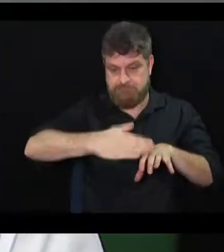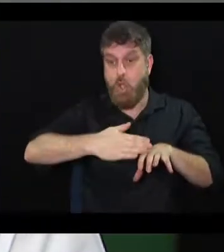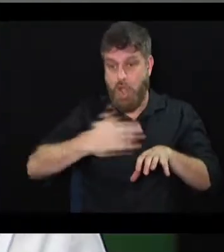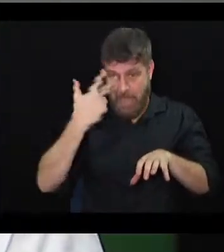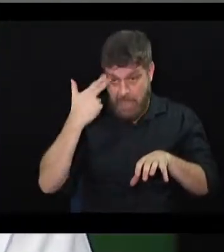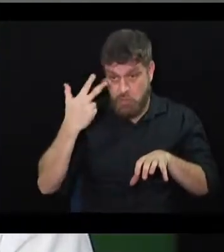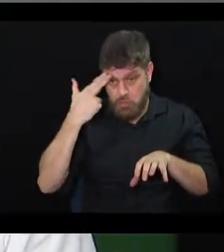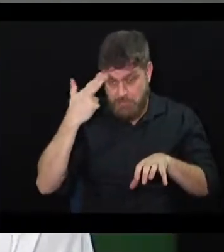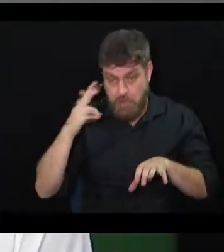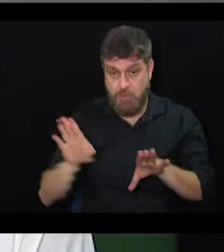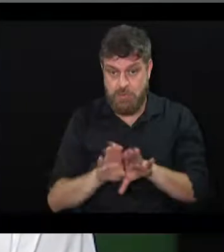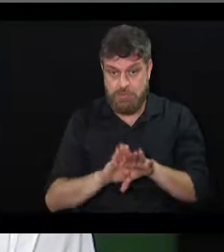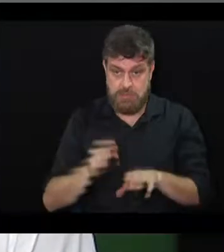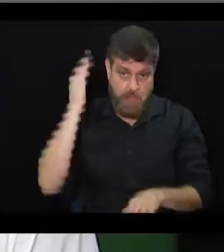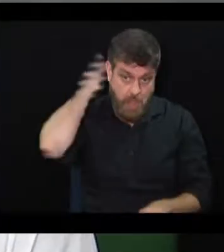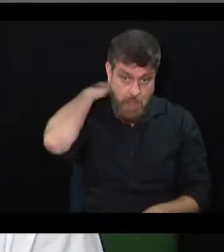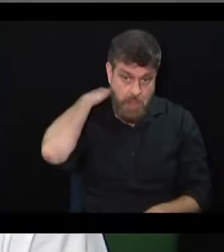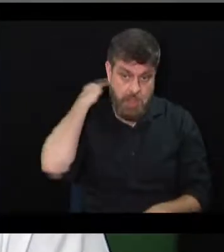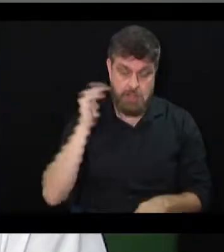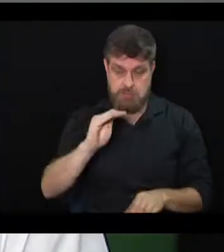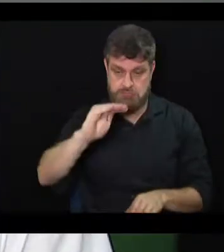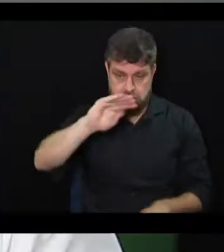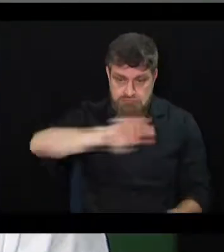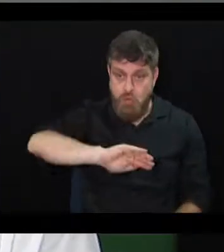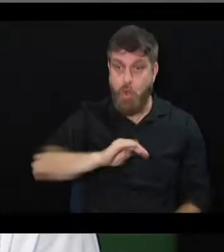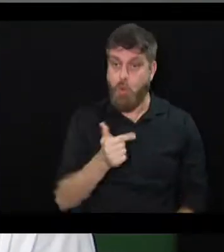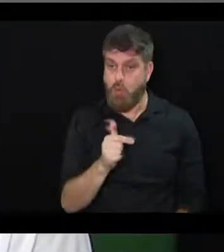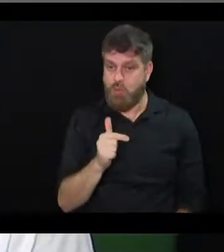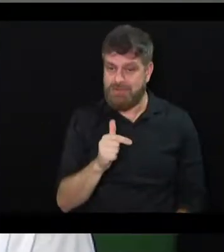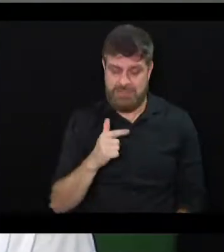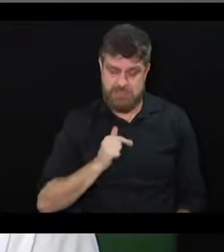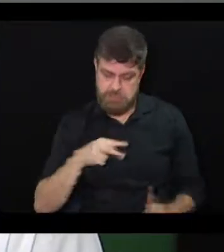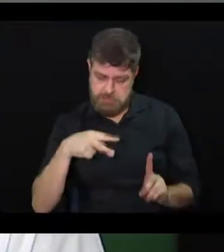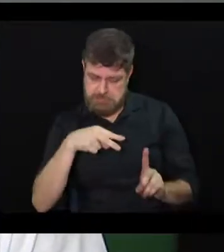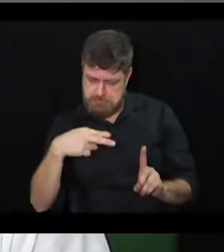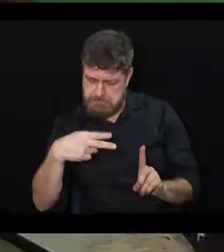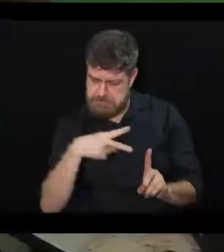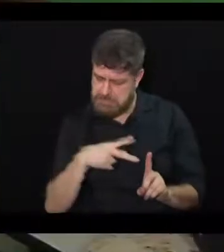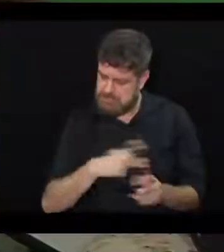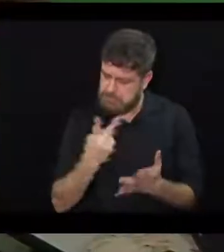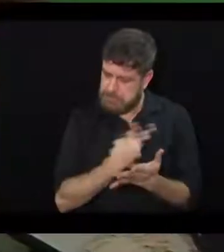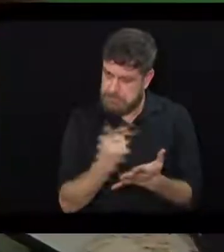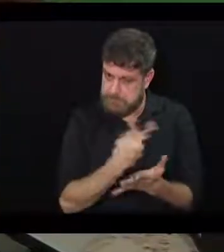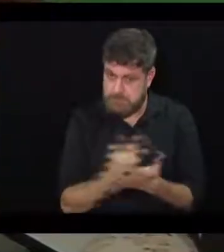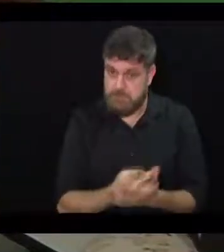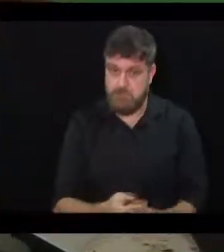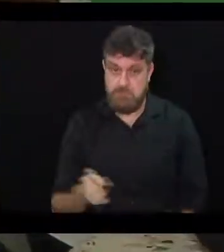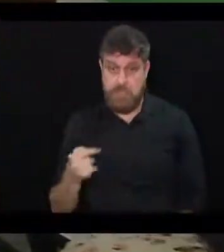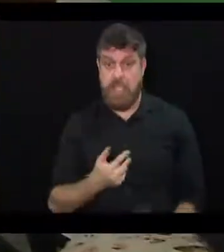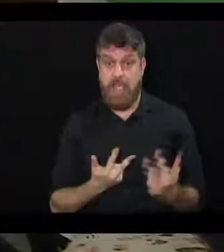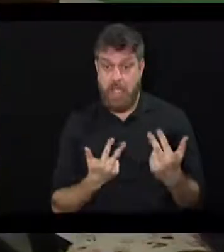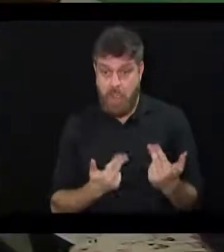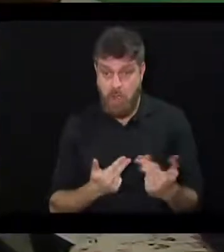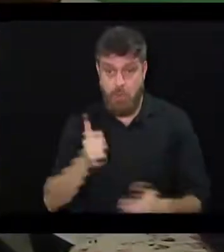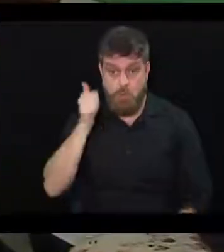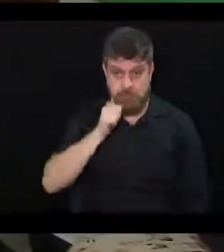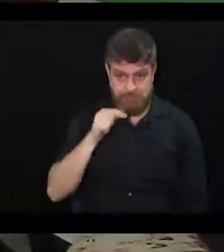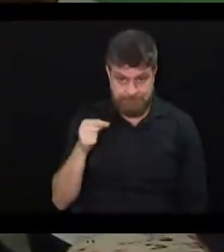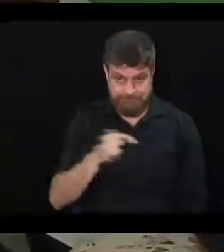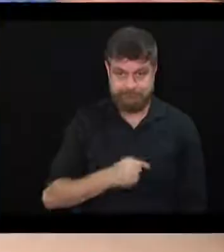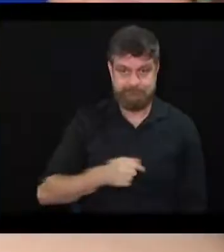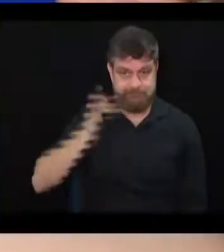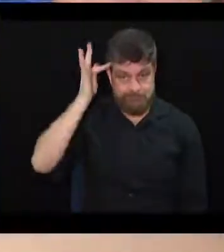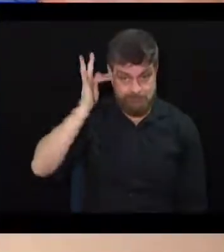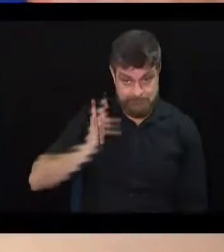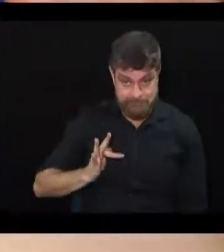que é a cifose e a lordose. Então é um desvio anormal da coluna vertebral. É o caso da Fernanda, que descobriu a doença